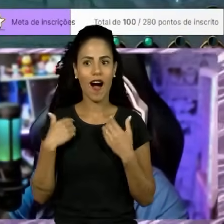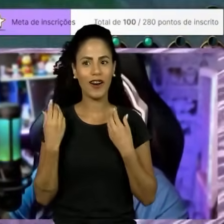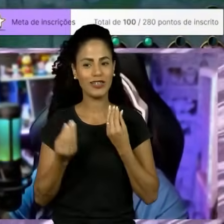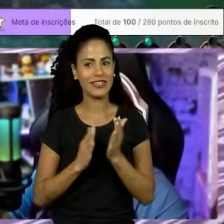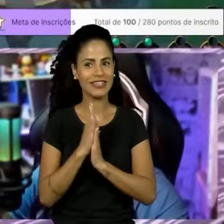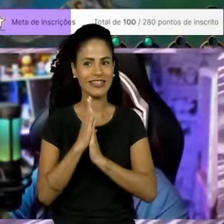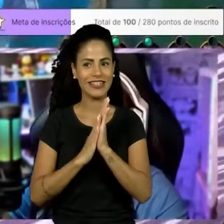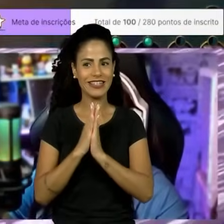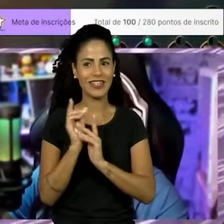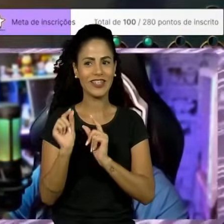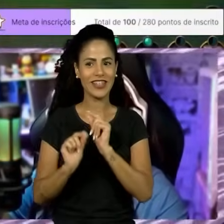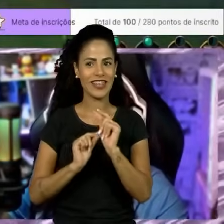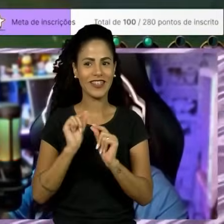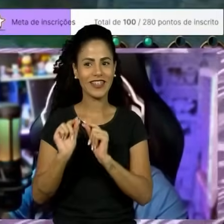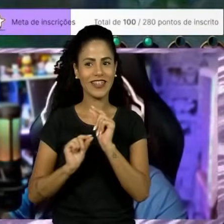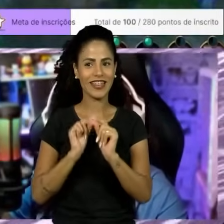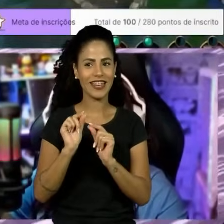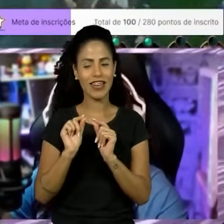Ixi.